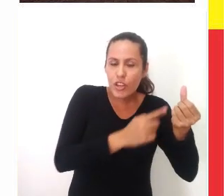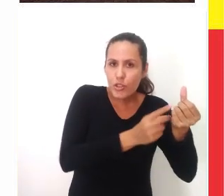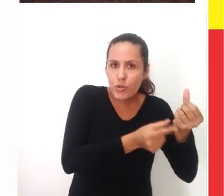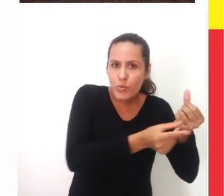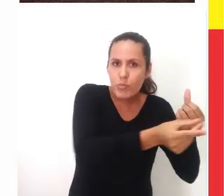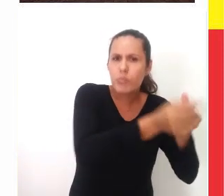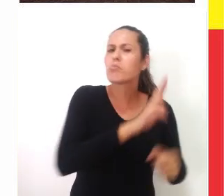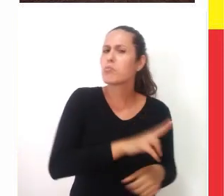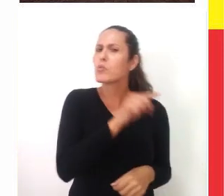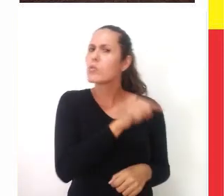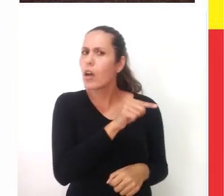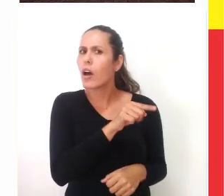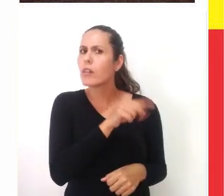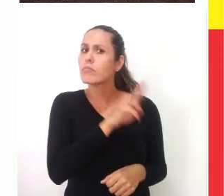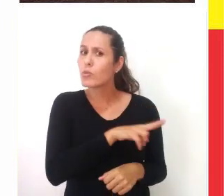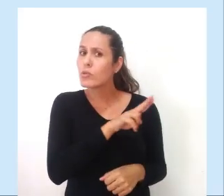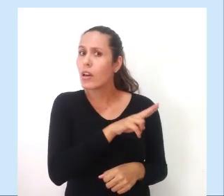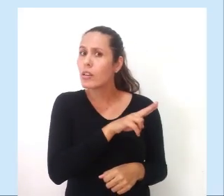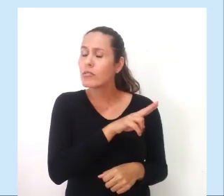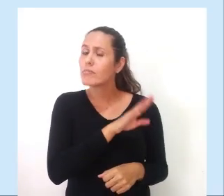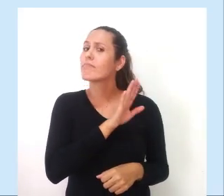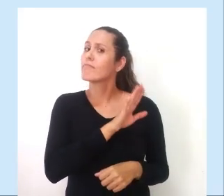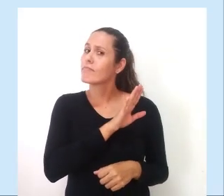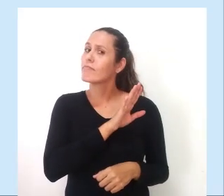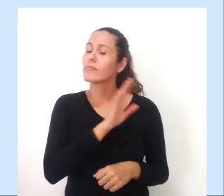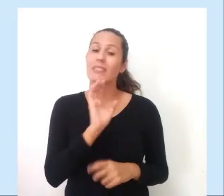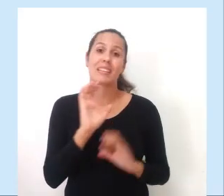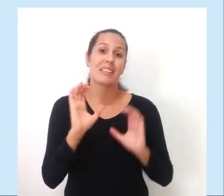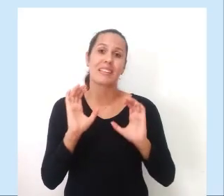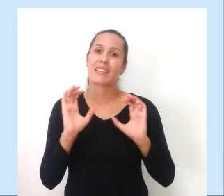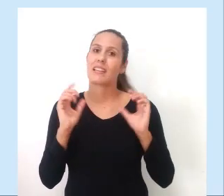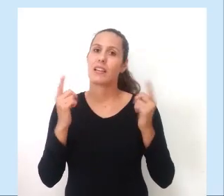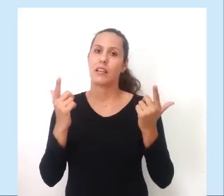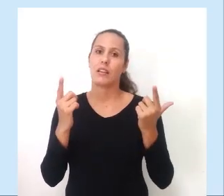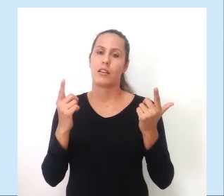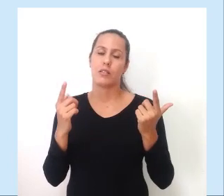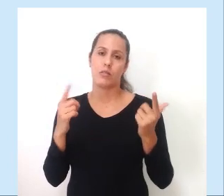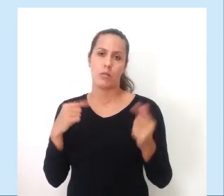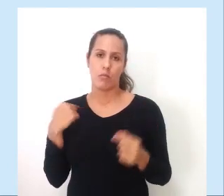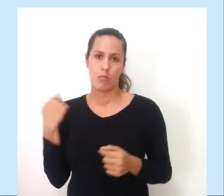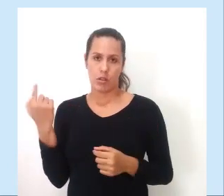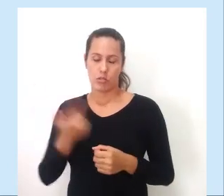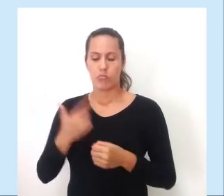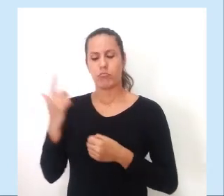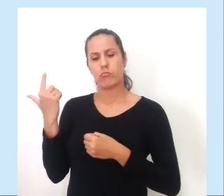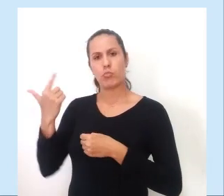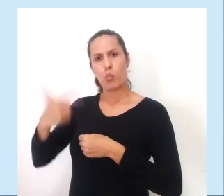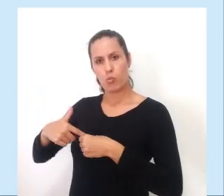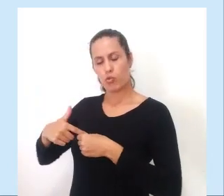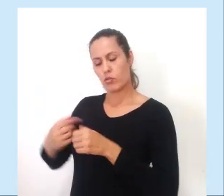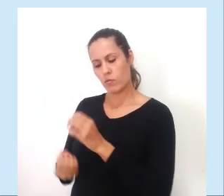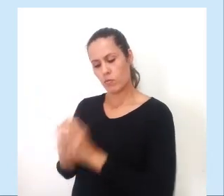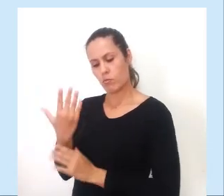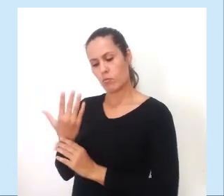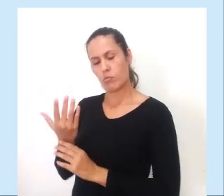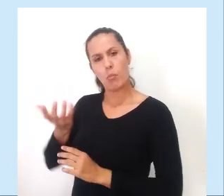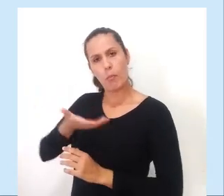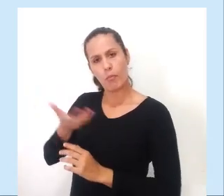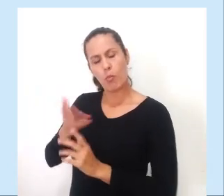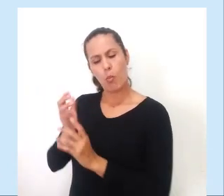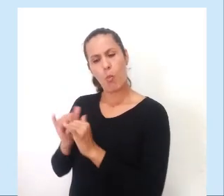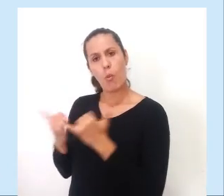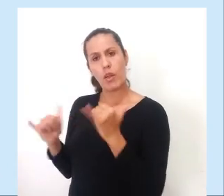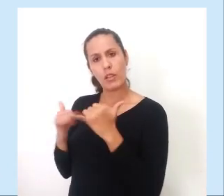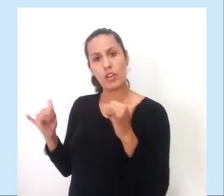foram falados no início da aula. E, é claro, como combustível,